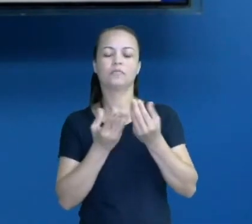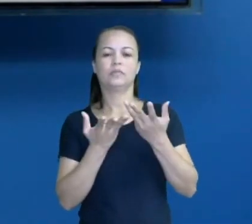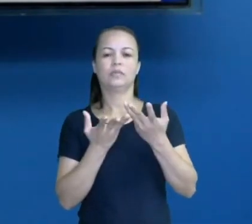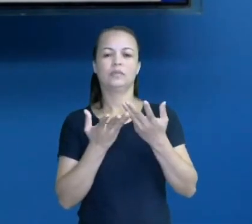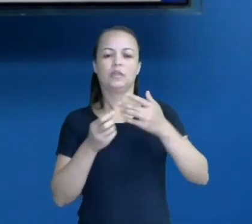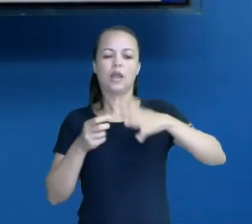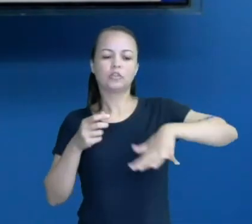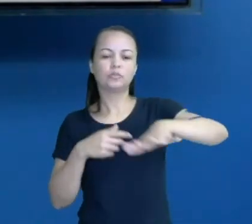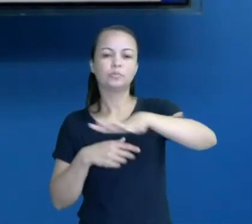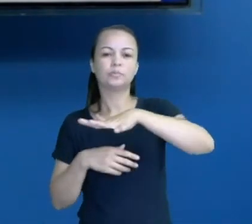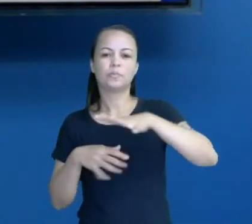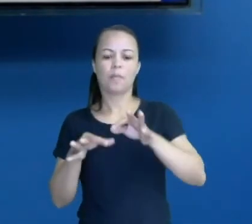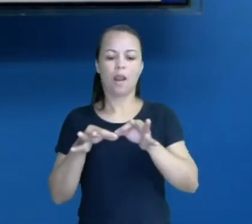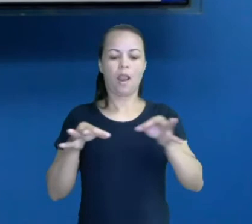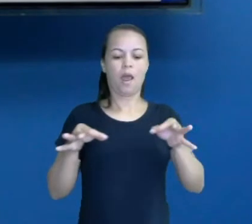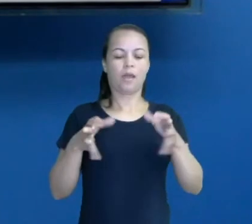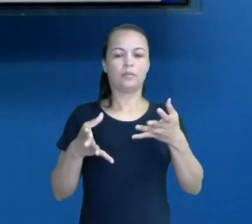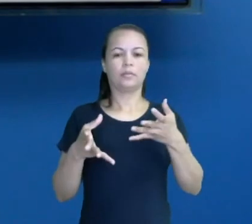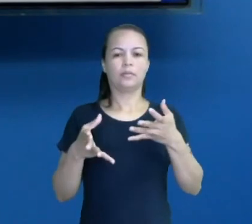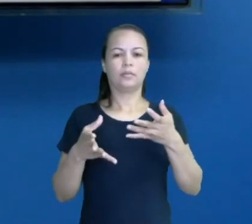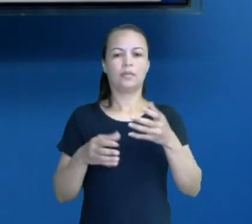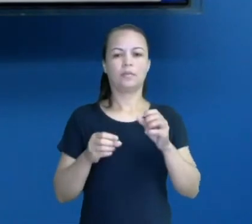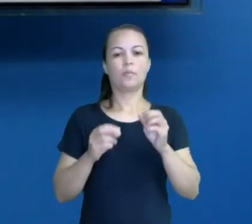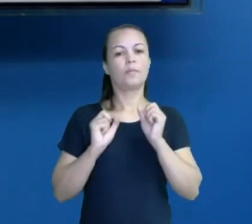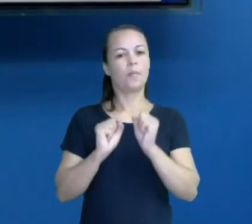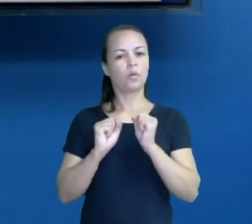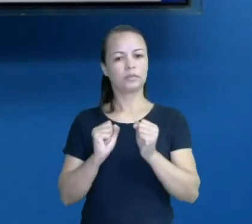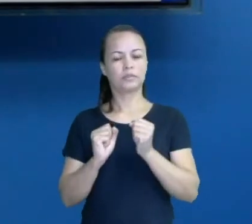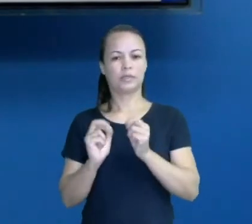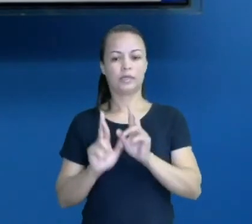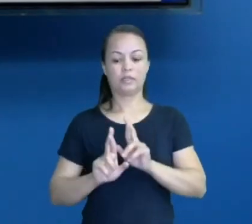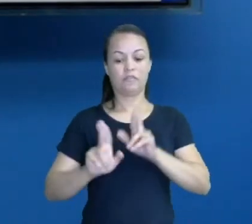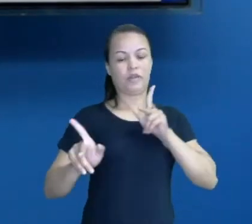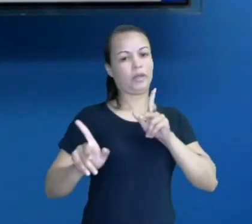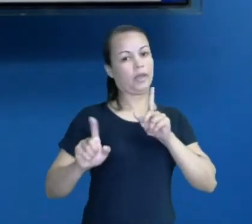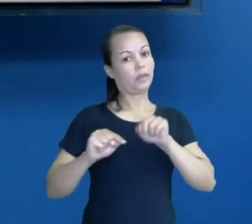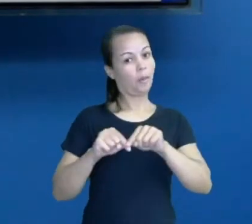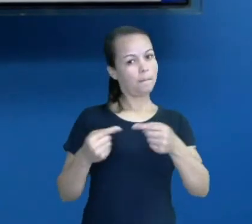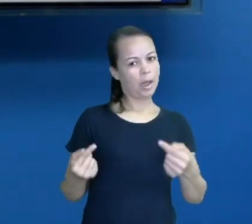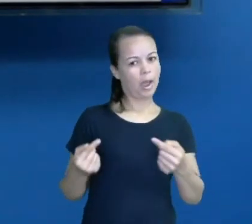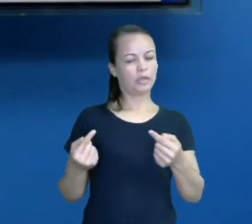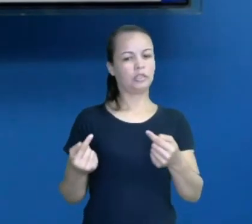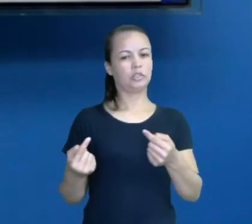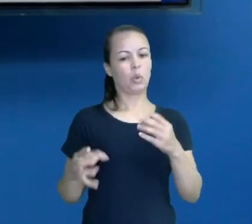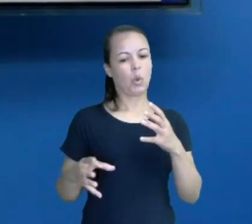figuras planas podem ser diferentes, mas pode dar o mesmo resultado.